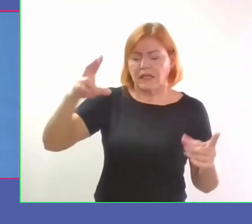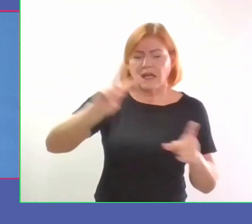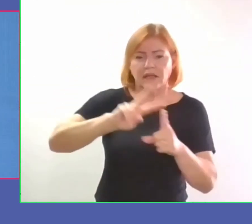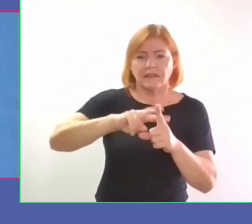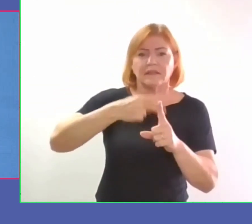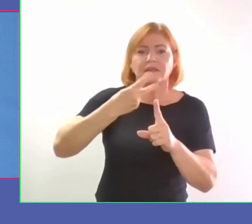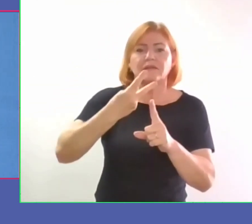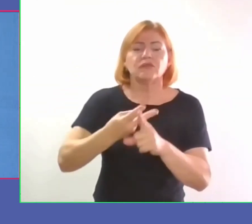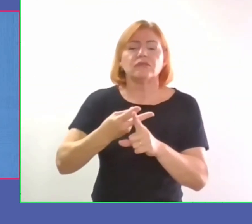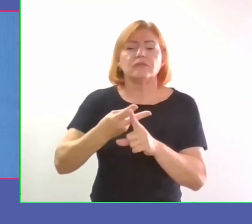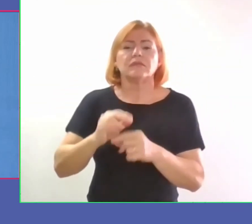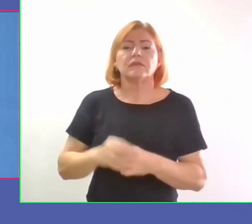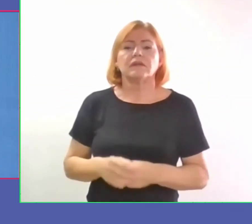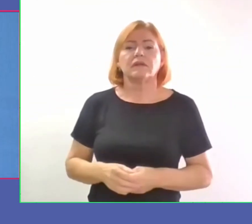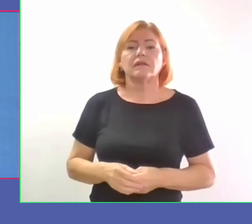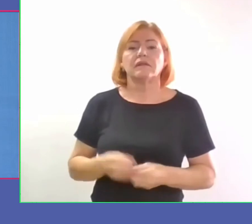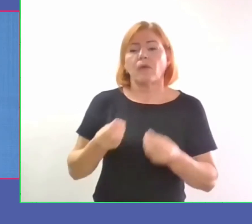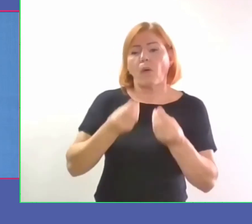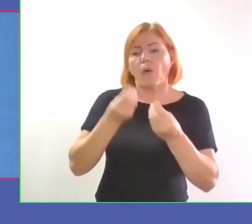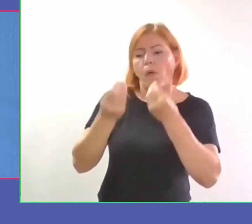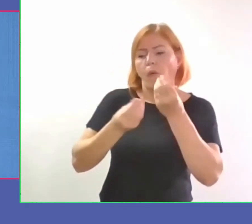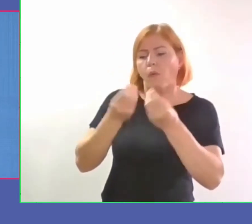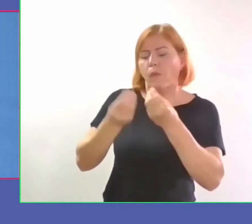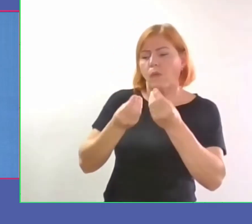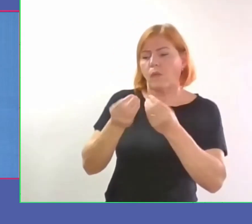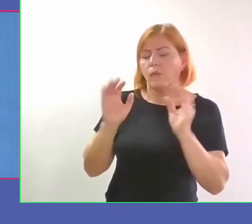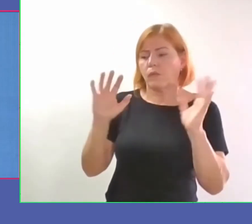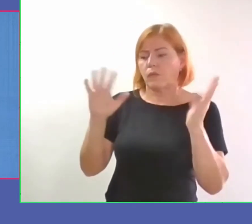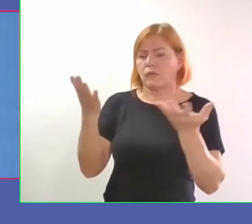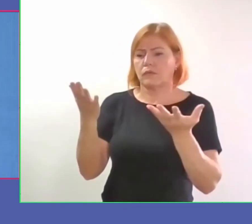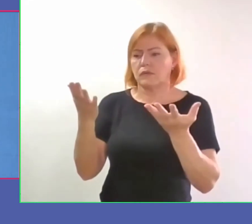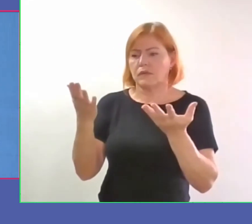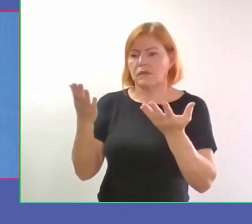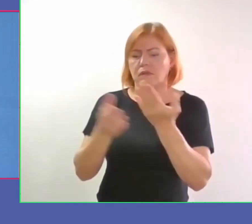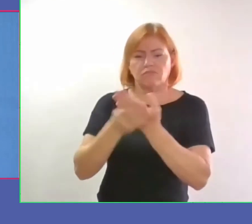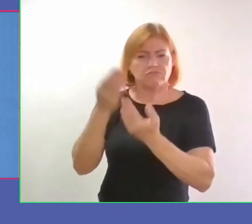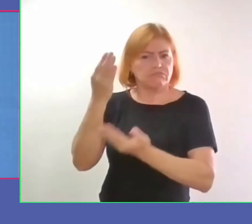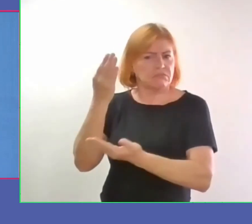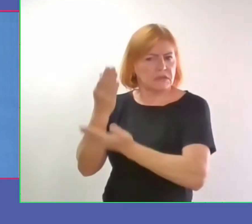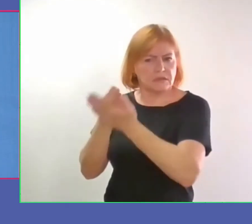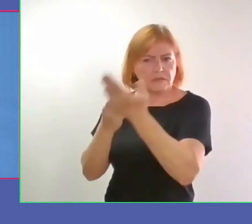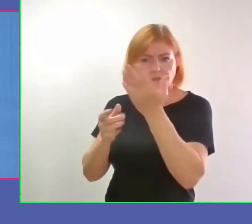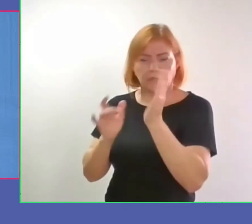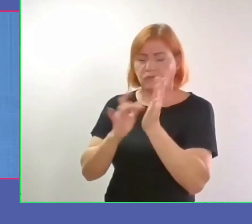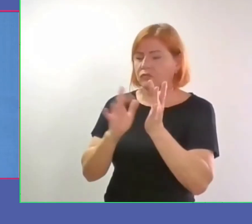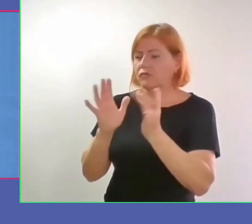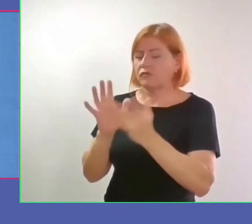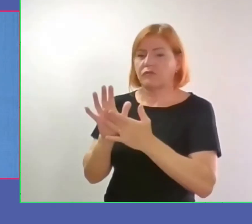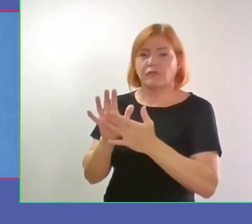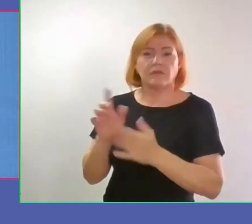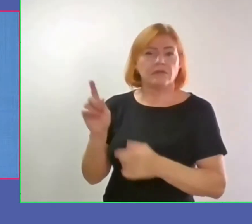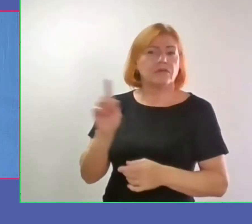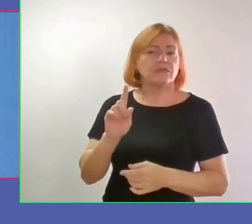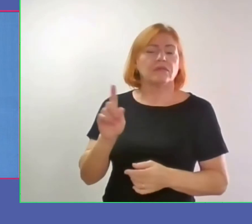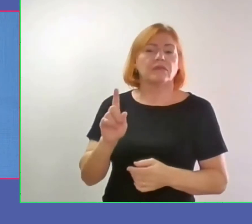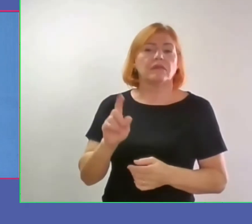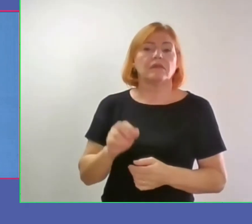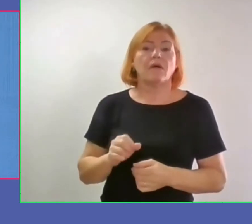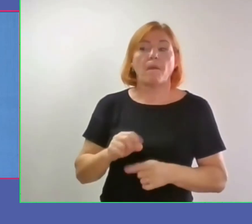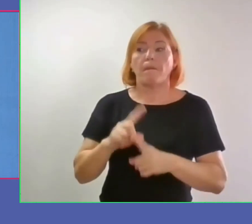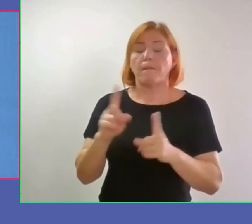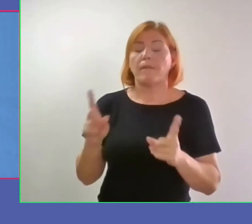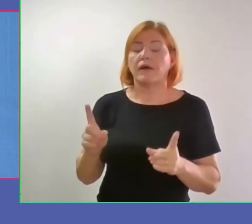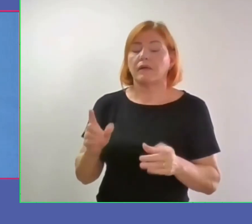aconteceu propriamente nas mãos de Jesus. Quando Jesus tomou os 5 pães e 2 peixes,